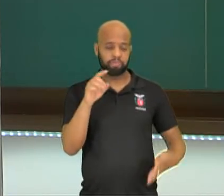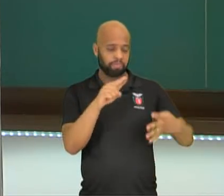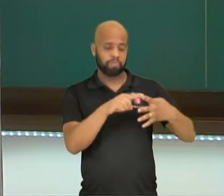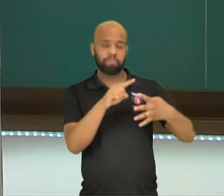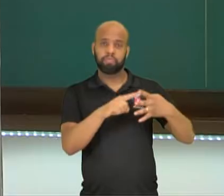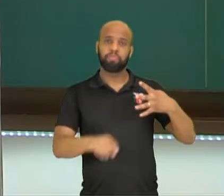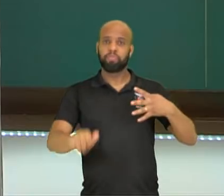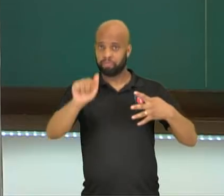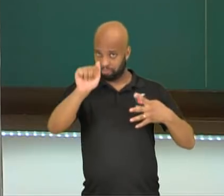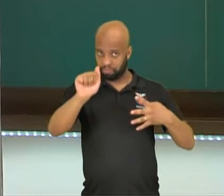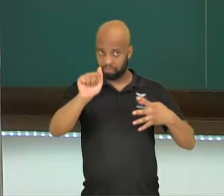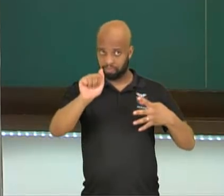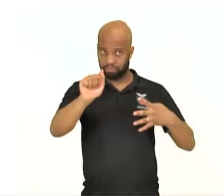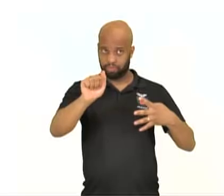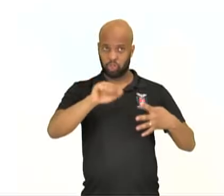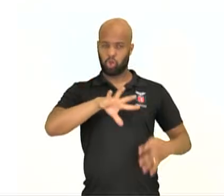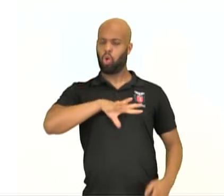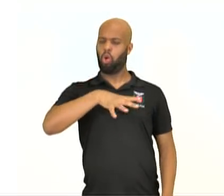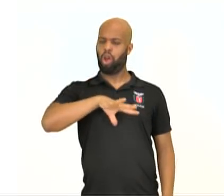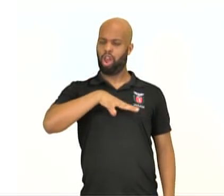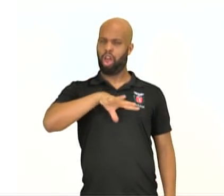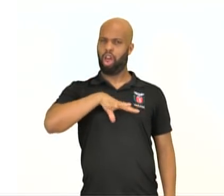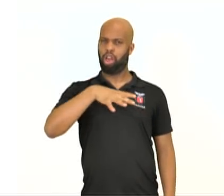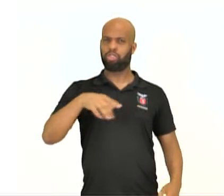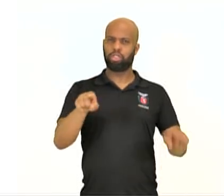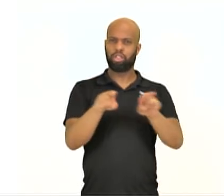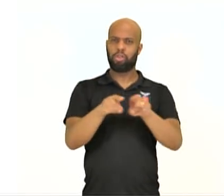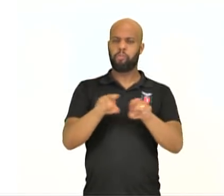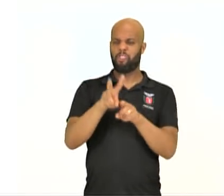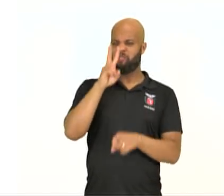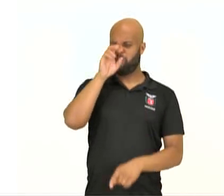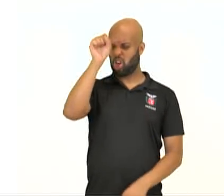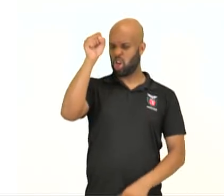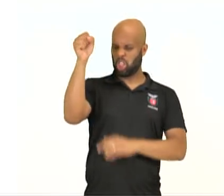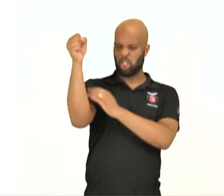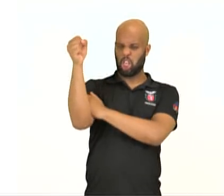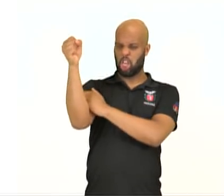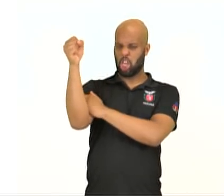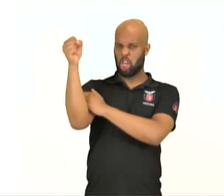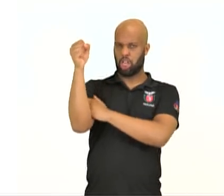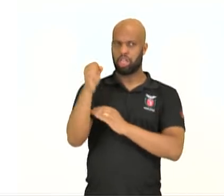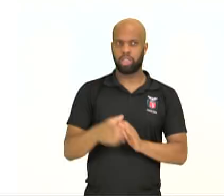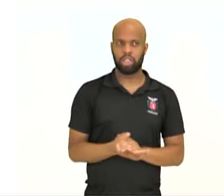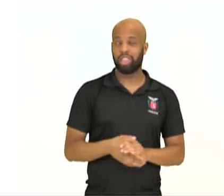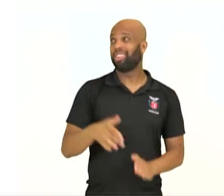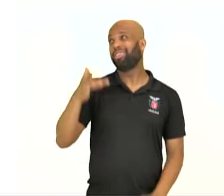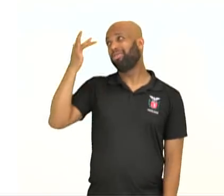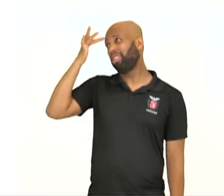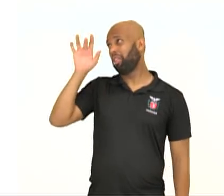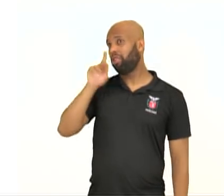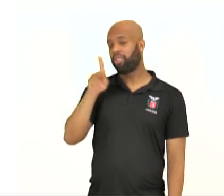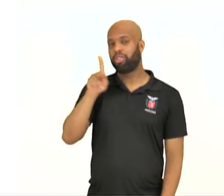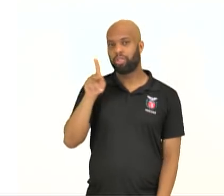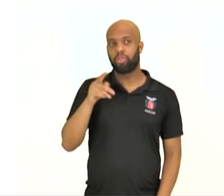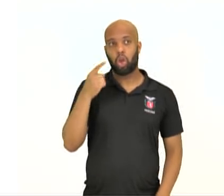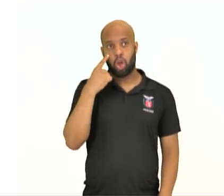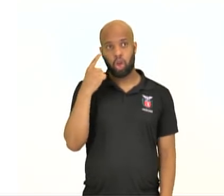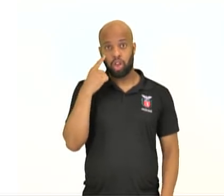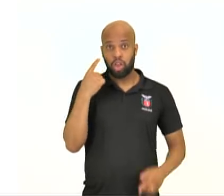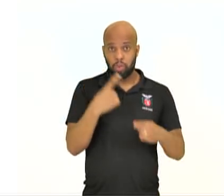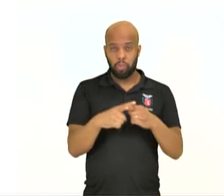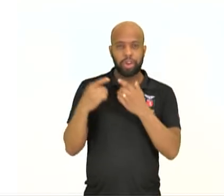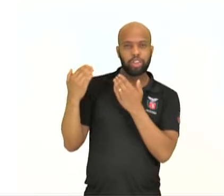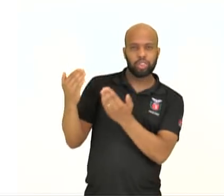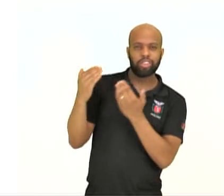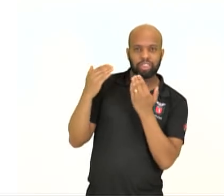é a resposta A, coragem e força. Mas olha, professora, eu não sabia. Você sabe por que houve a